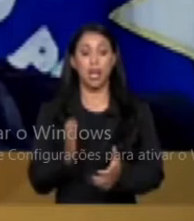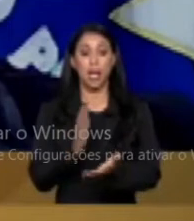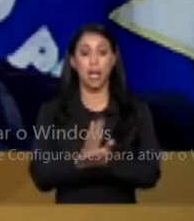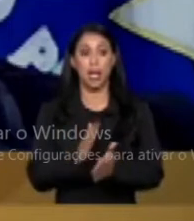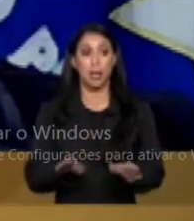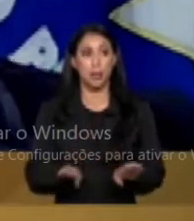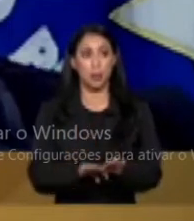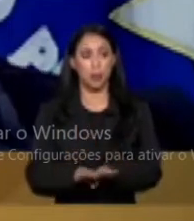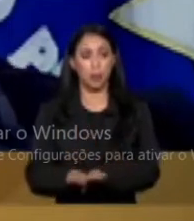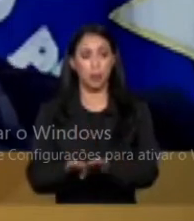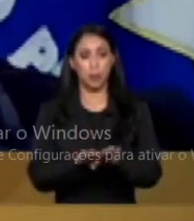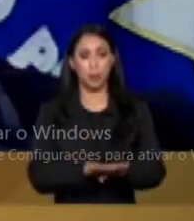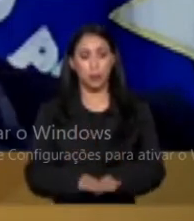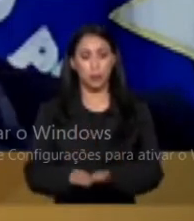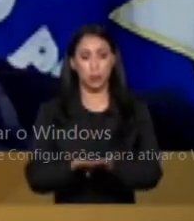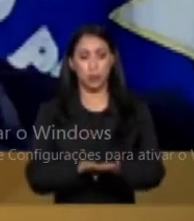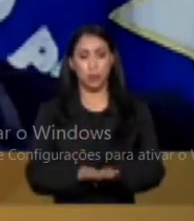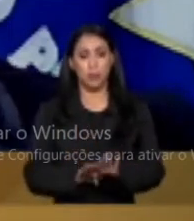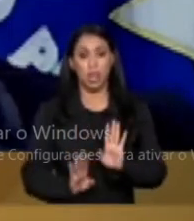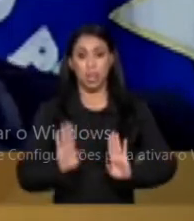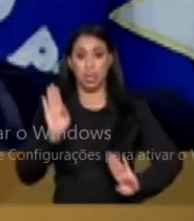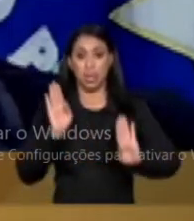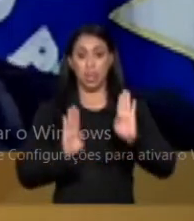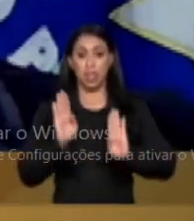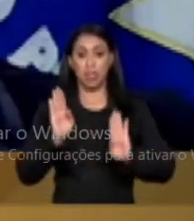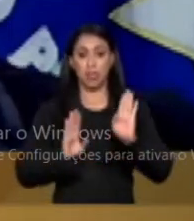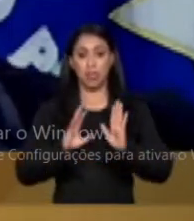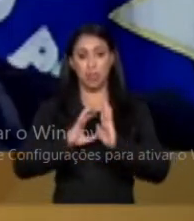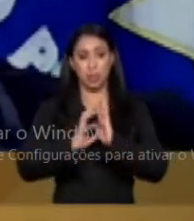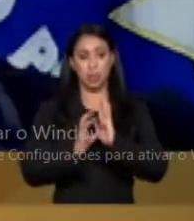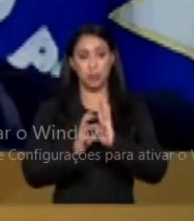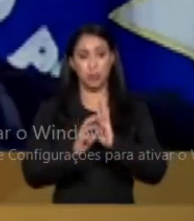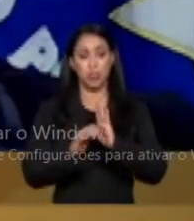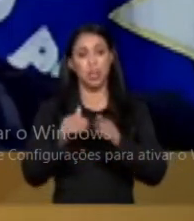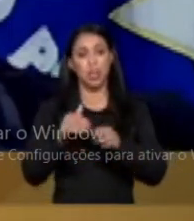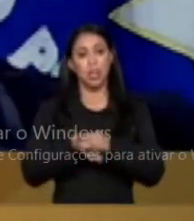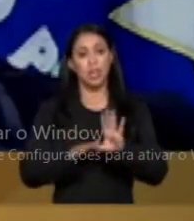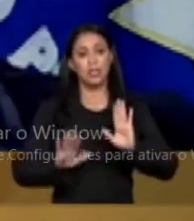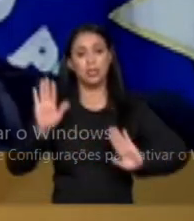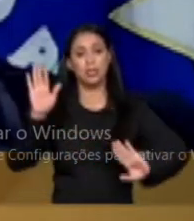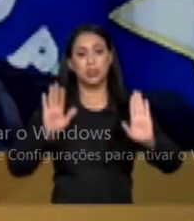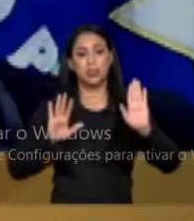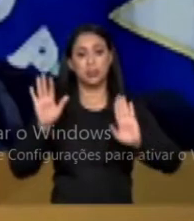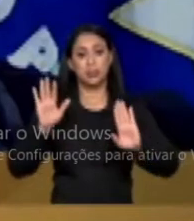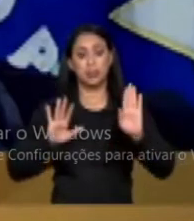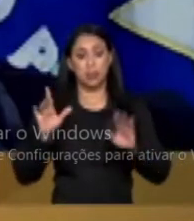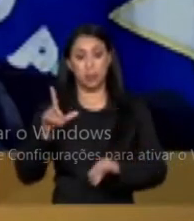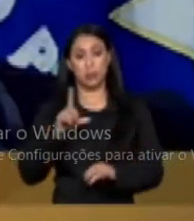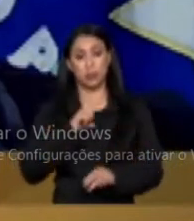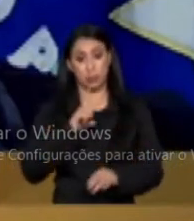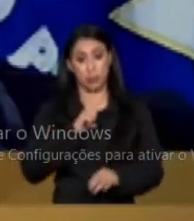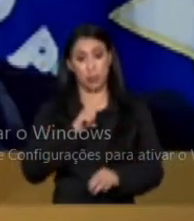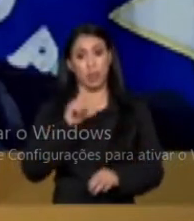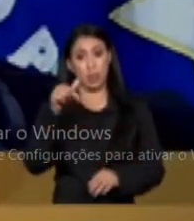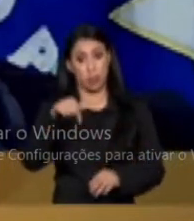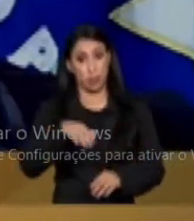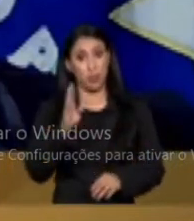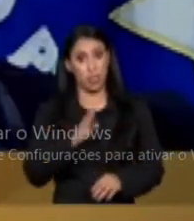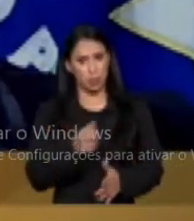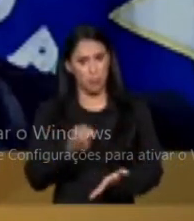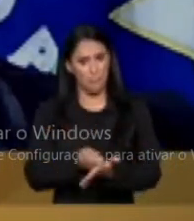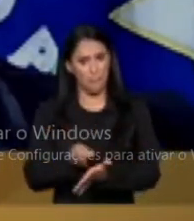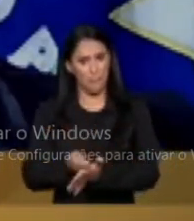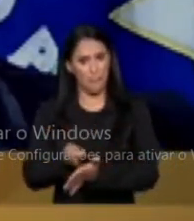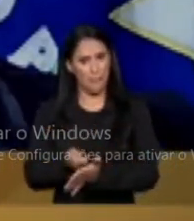isonomia entre candidatos e partidos. E a legislação eleitoral brasileira tem sido